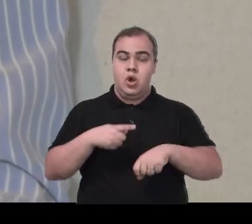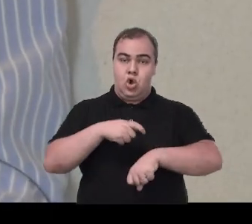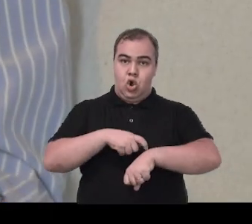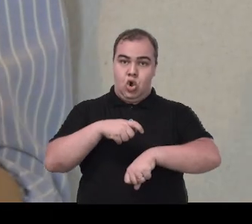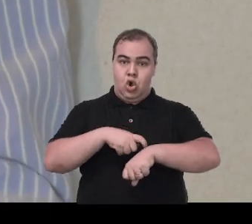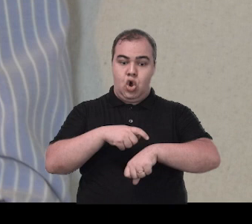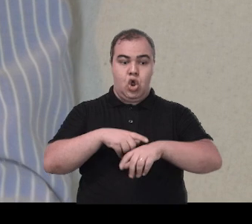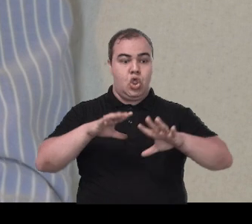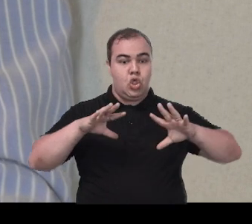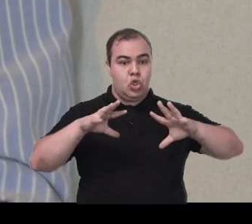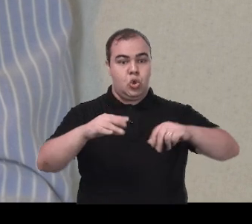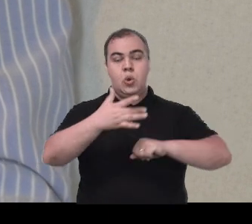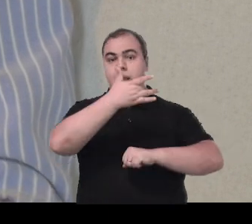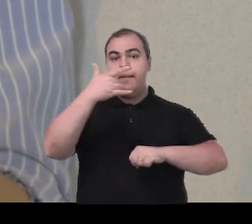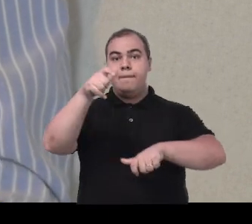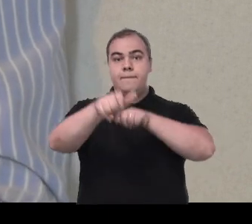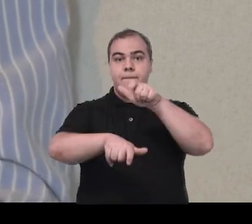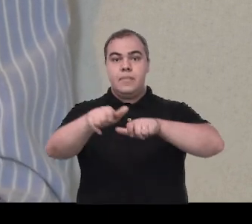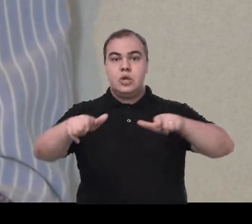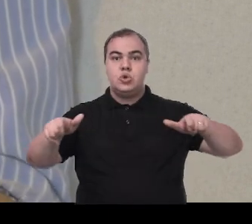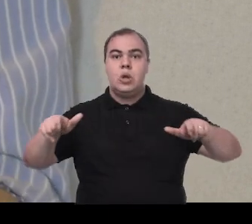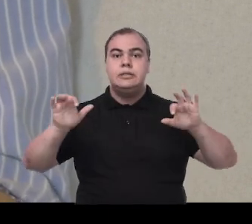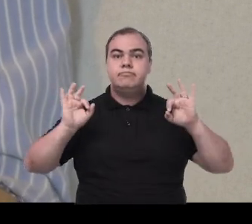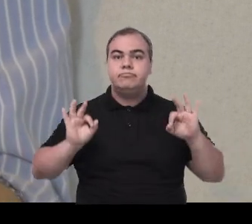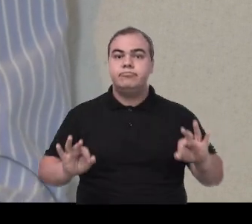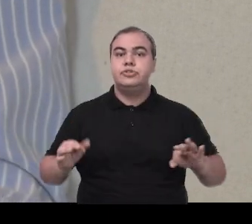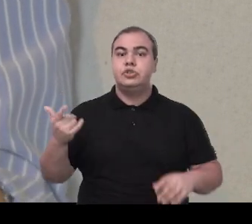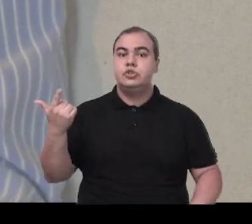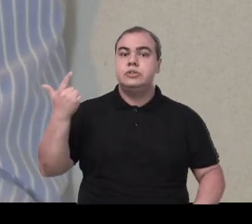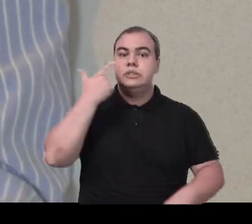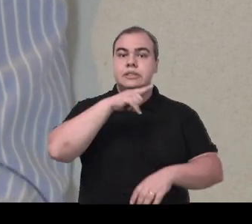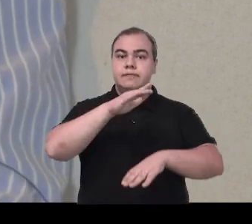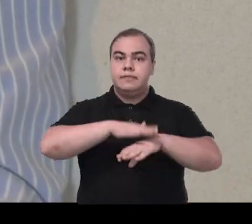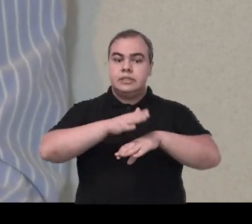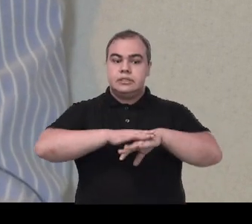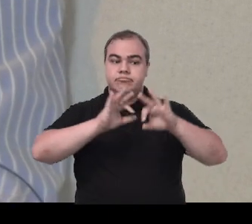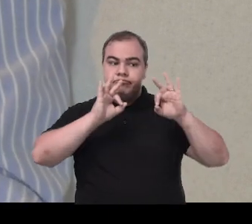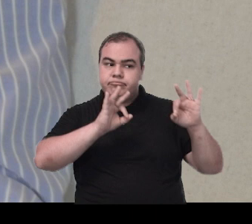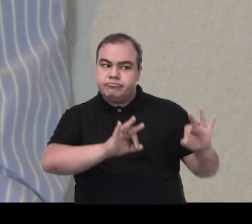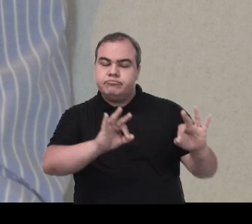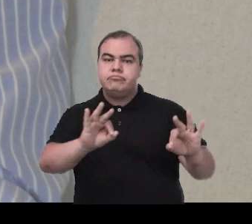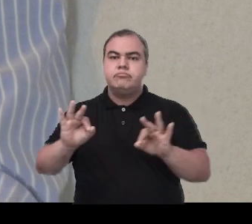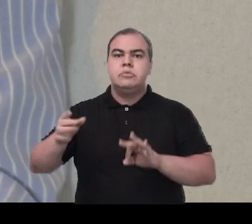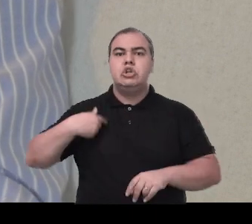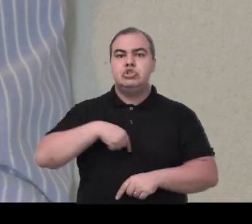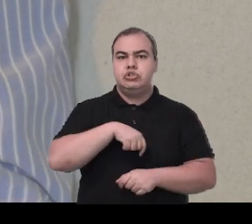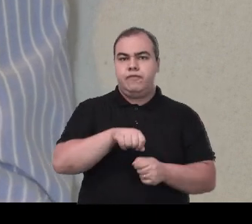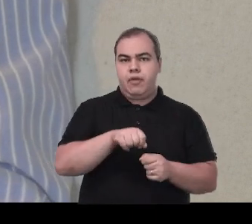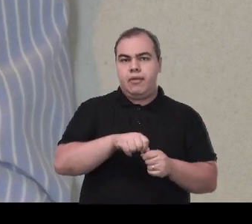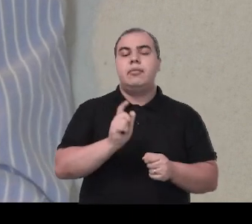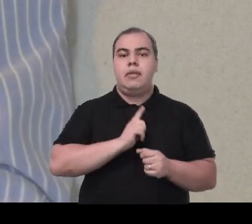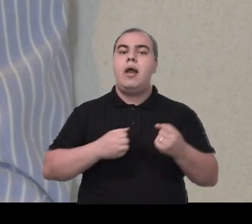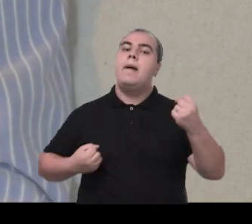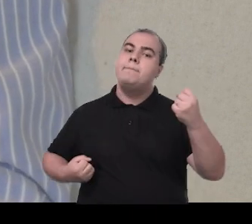que a maioria das pessoas realmente souber o cerne do que a gente faz, com certeza a